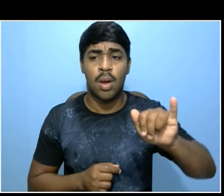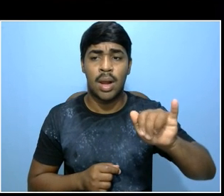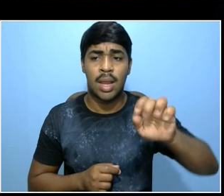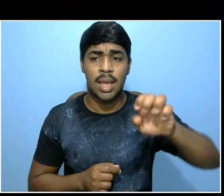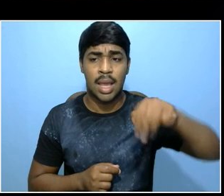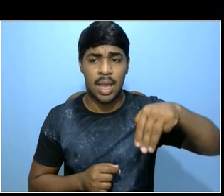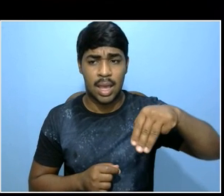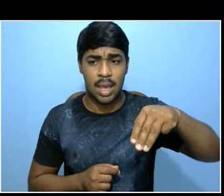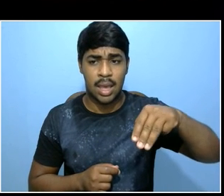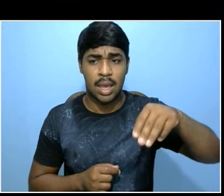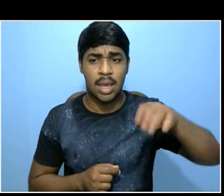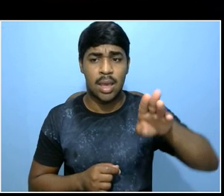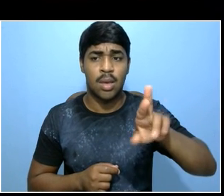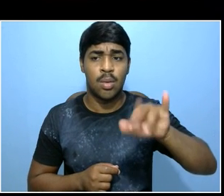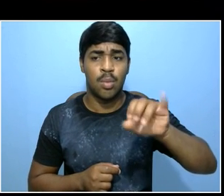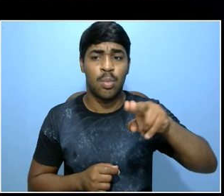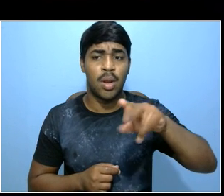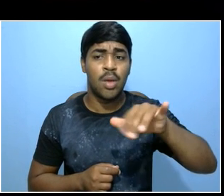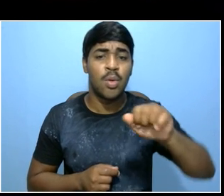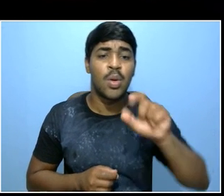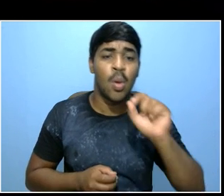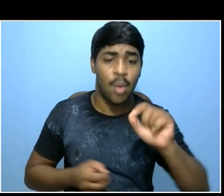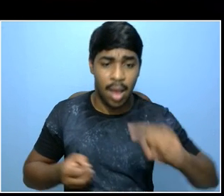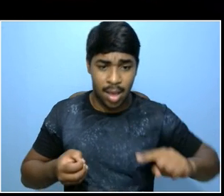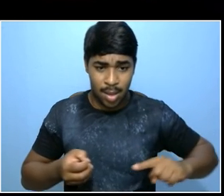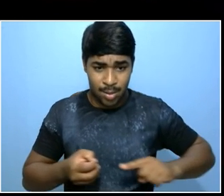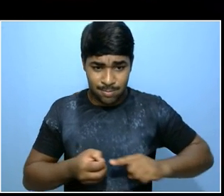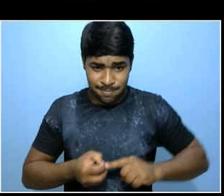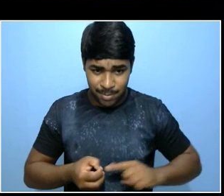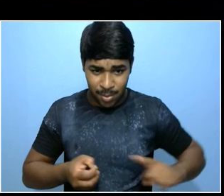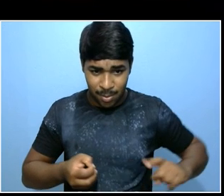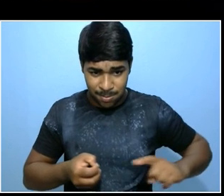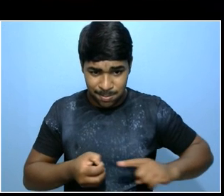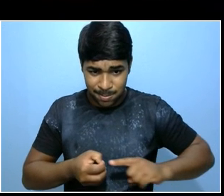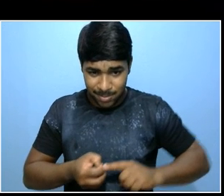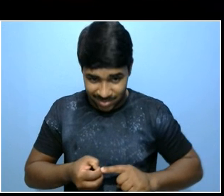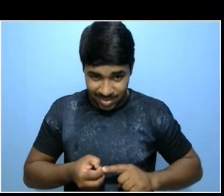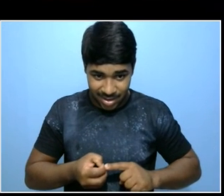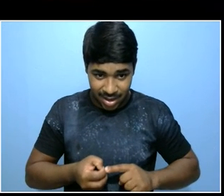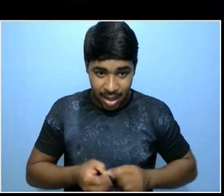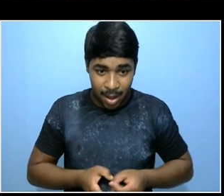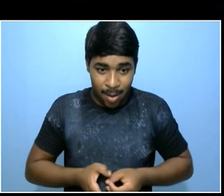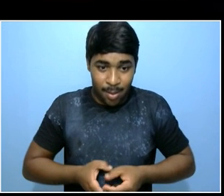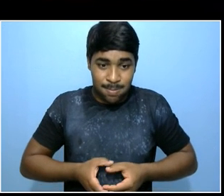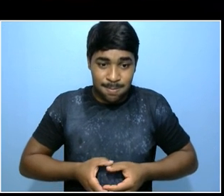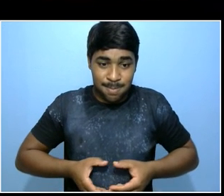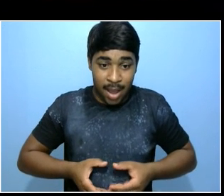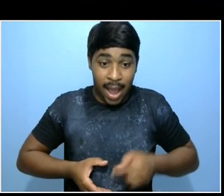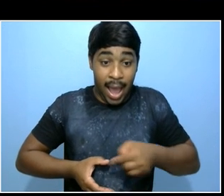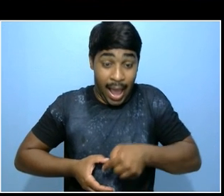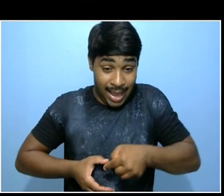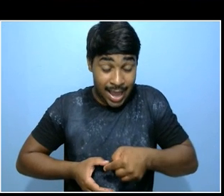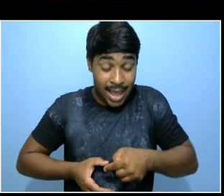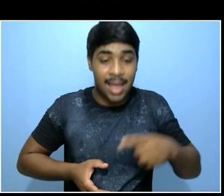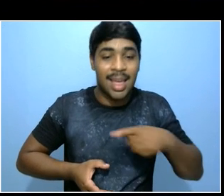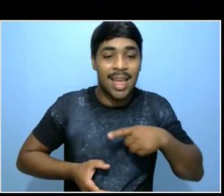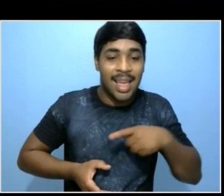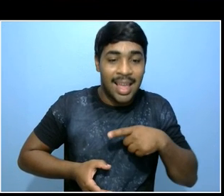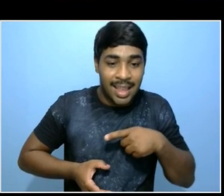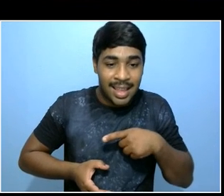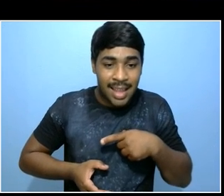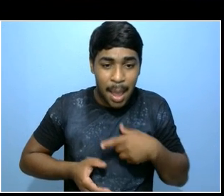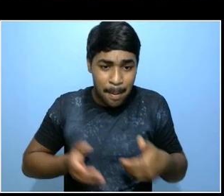nascer, né, no caso, gêmeos univitelinos, que são aqueles que nós chamamos de gêmeos idênticos ou também chamados de monozigóticos, tá? É quando ocorre a